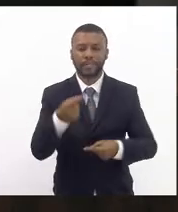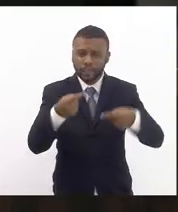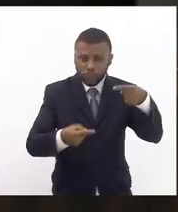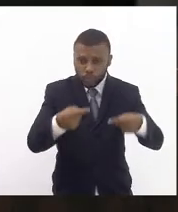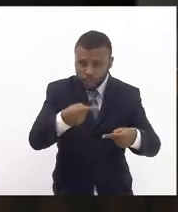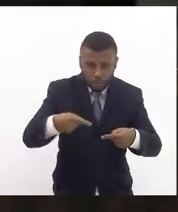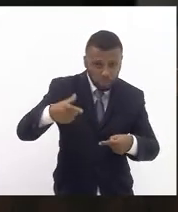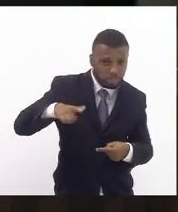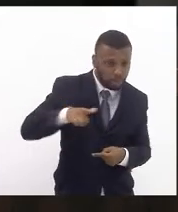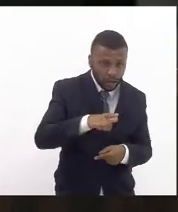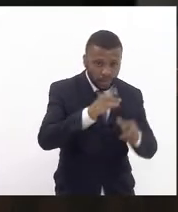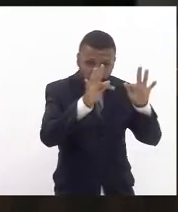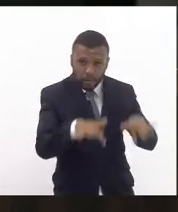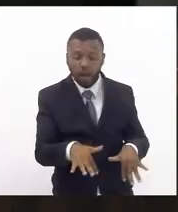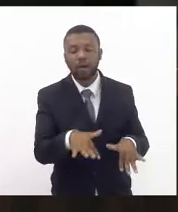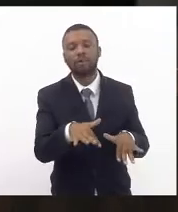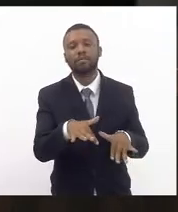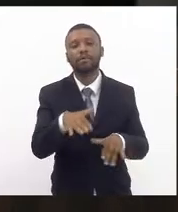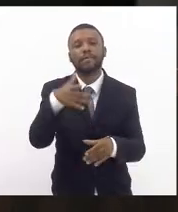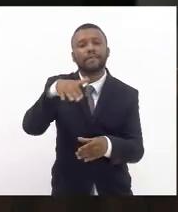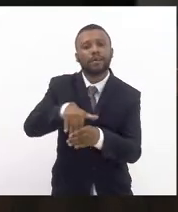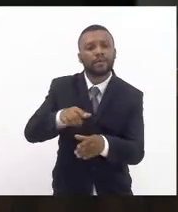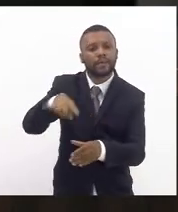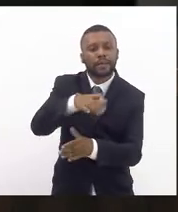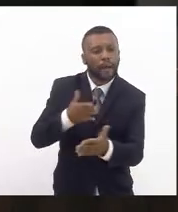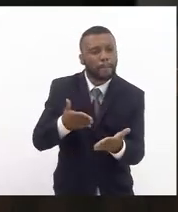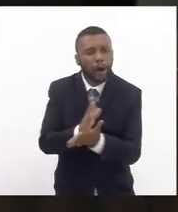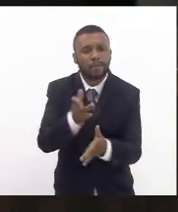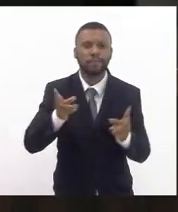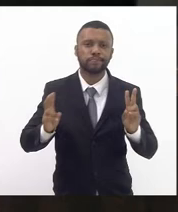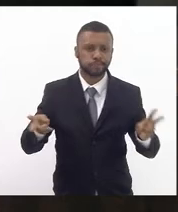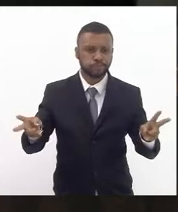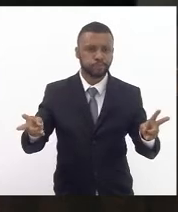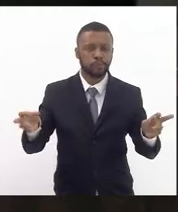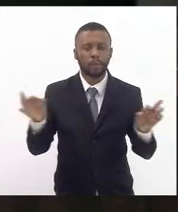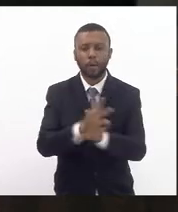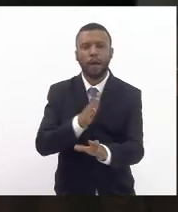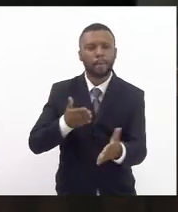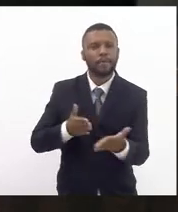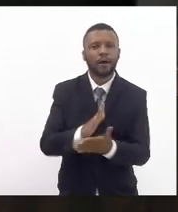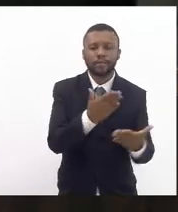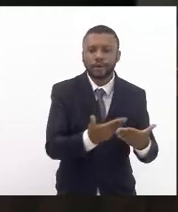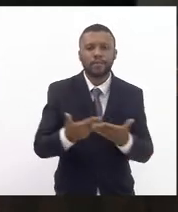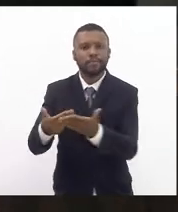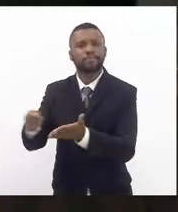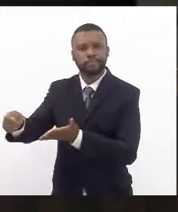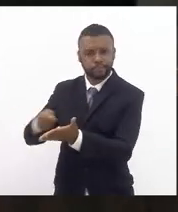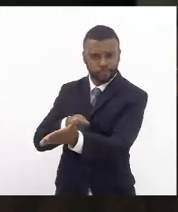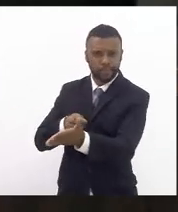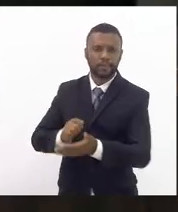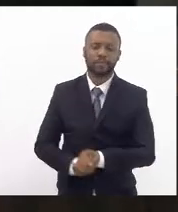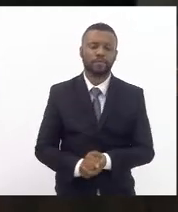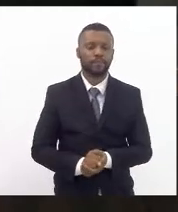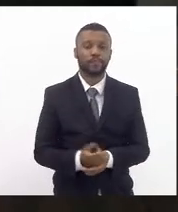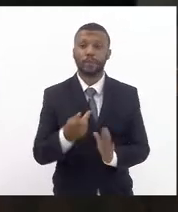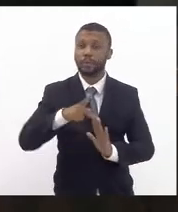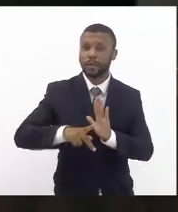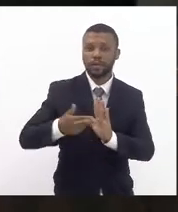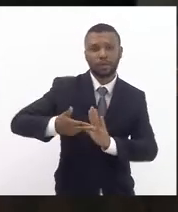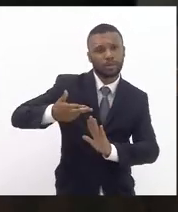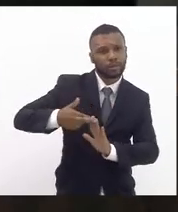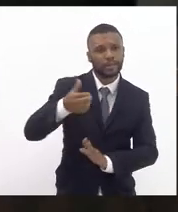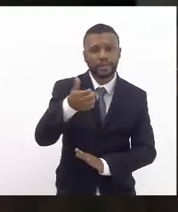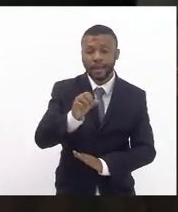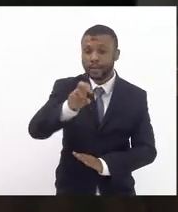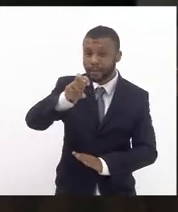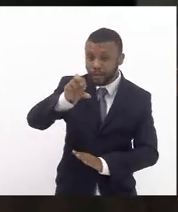queira discutir, encerrada a discussão, em votação, senhores que aprovam, permaneçam como estão, aprovado, vai a promulgação. Projeto de resolução